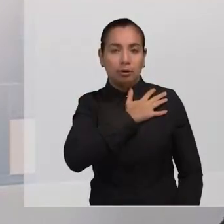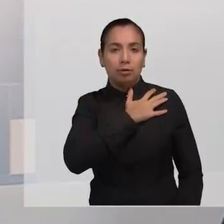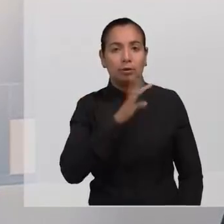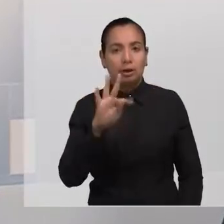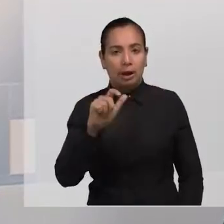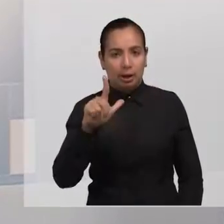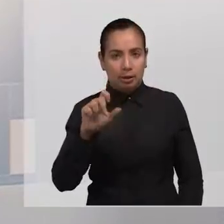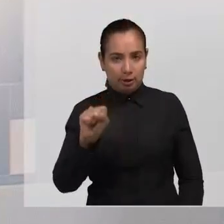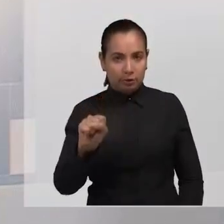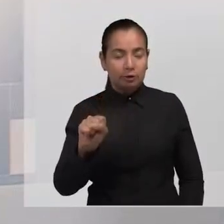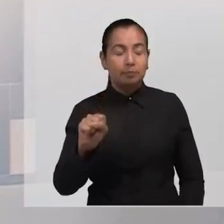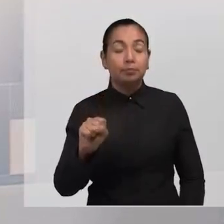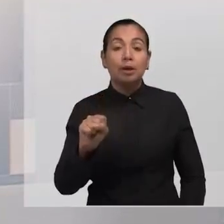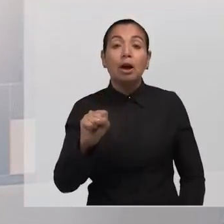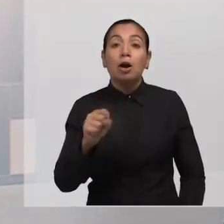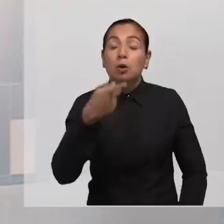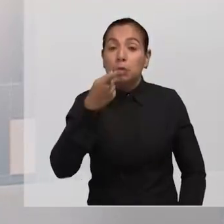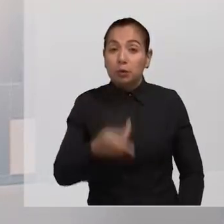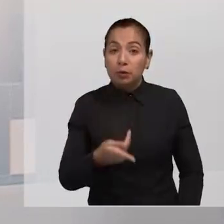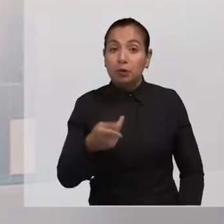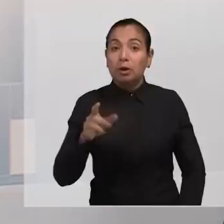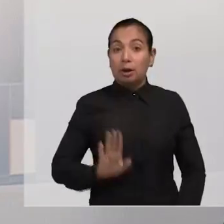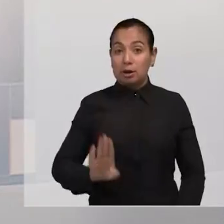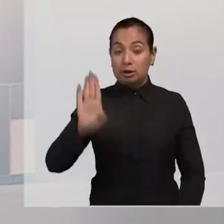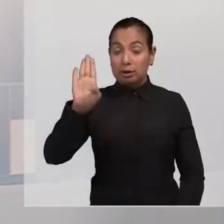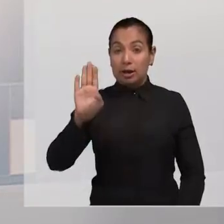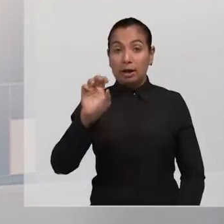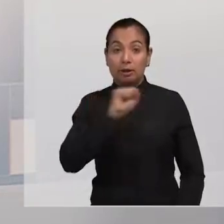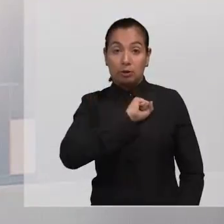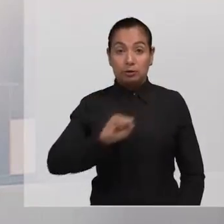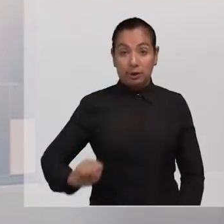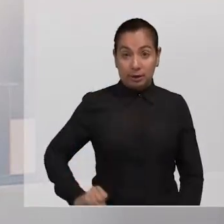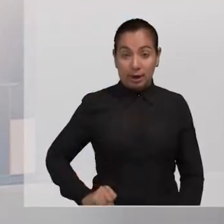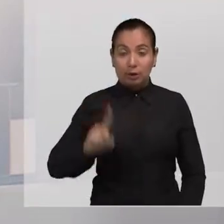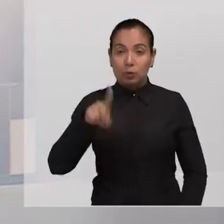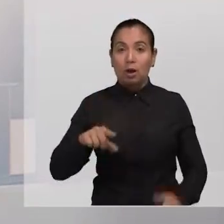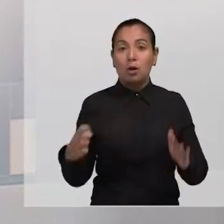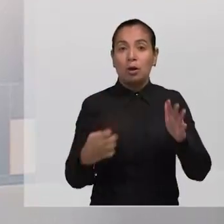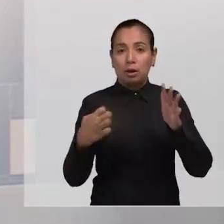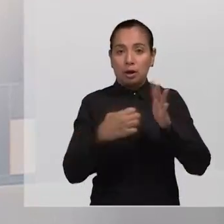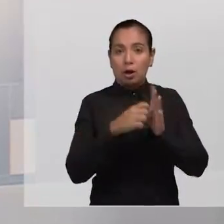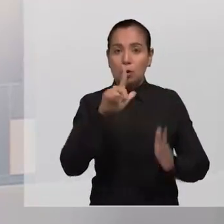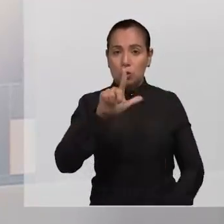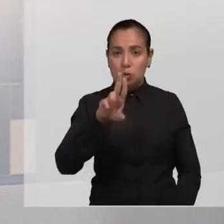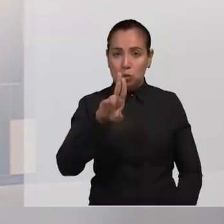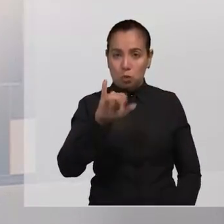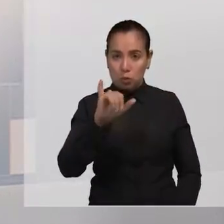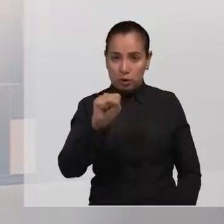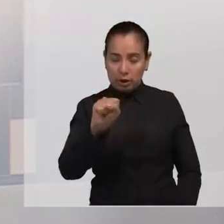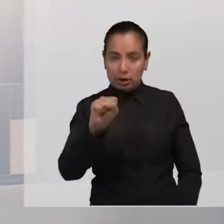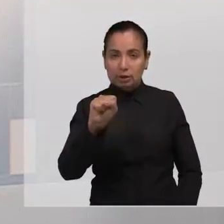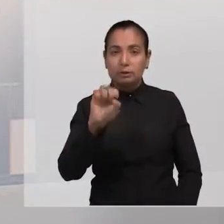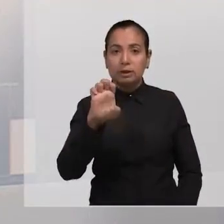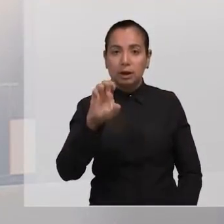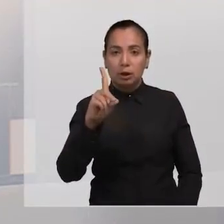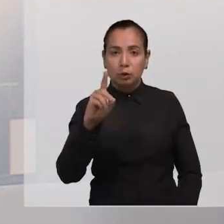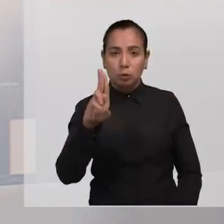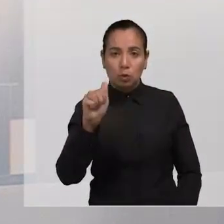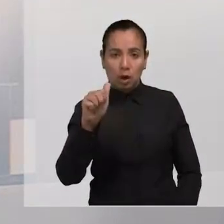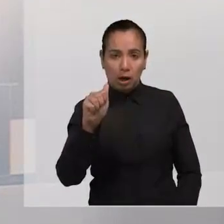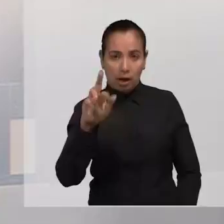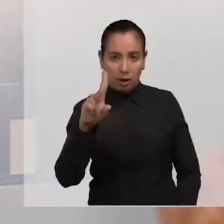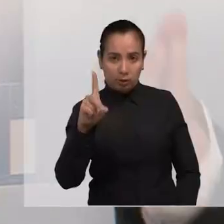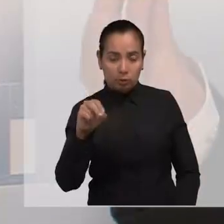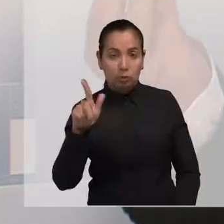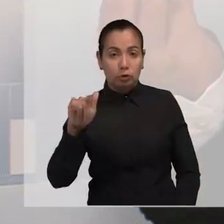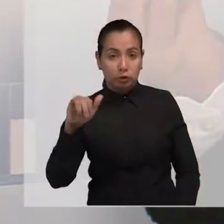Jair Bolsonaro do que do seu candidato, que é Geraldo Alckmin. No entanto, o PSDB não consegue nem fazer o dever de